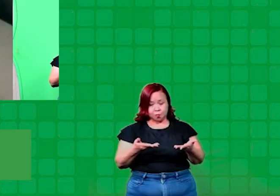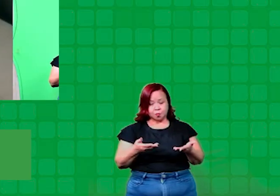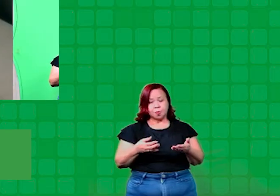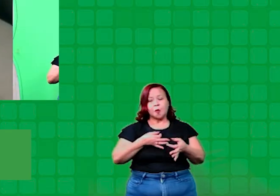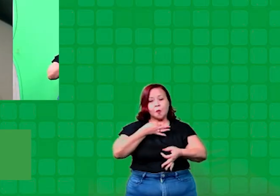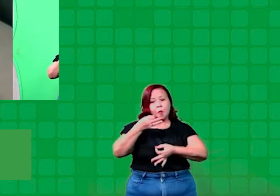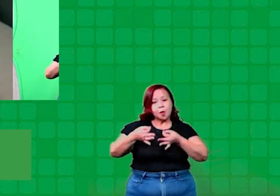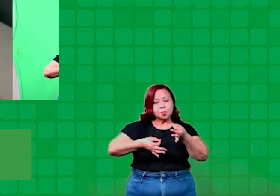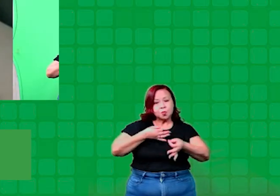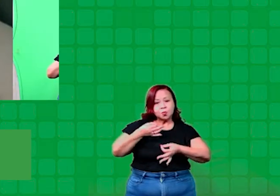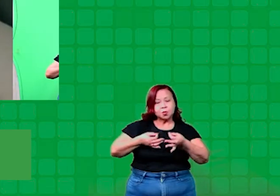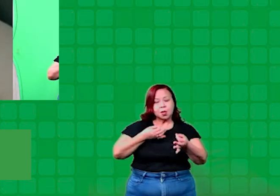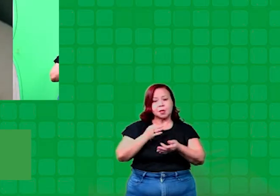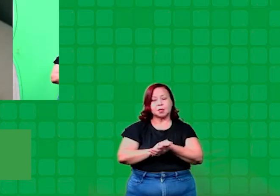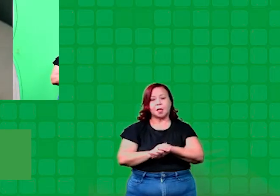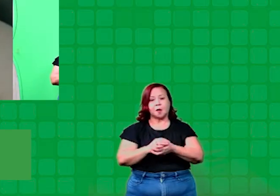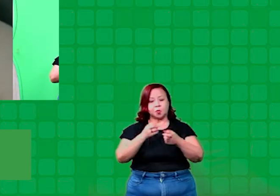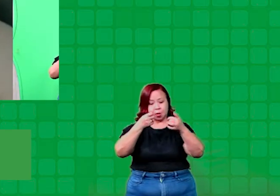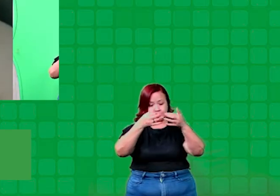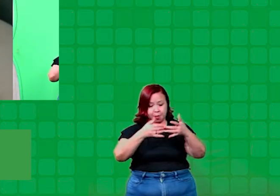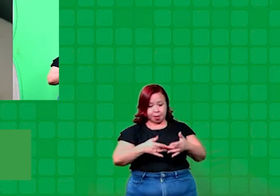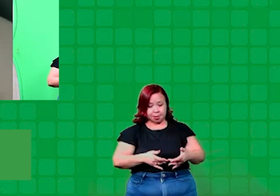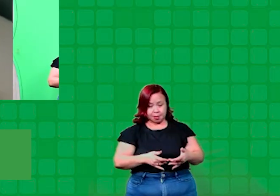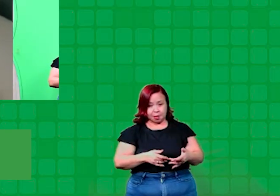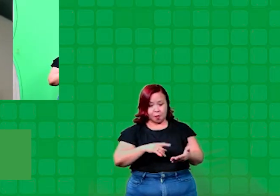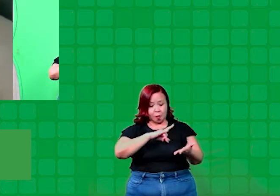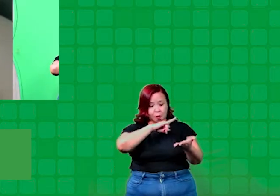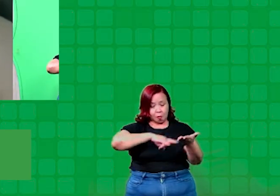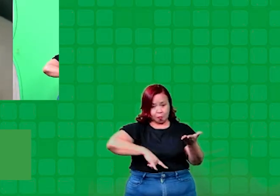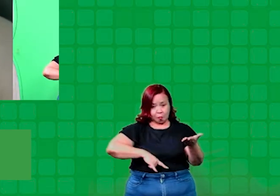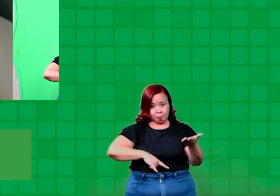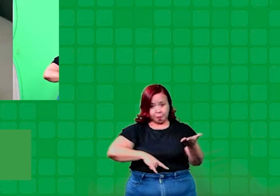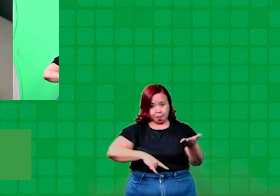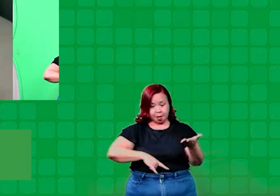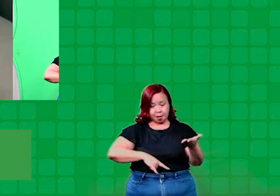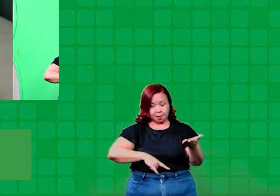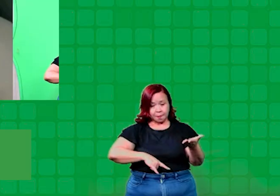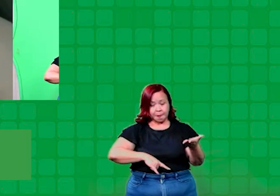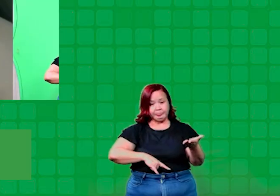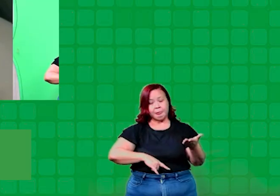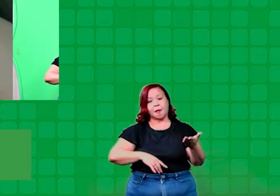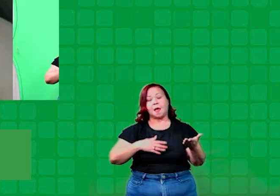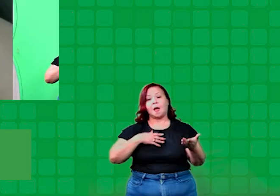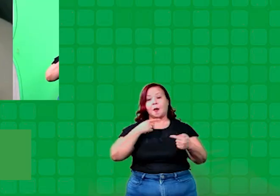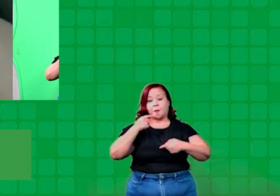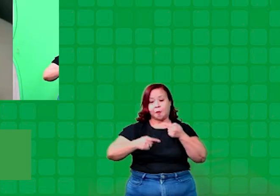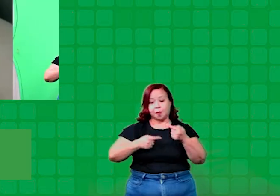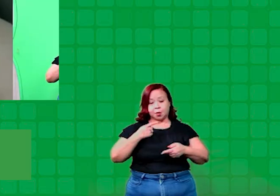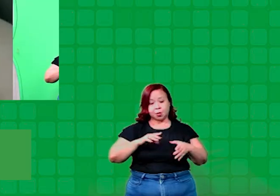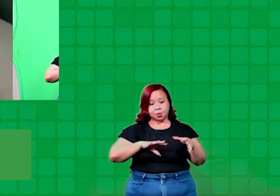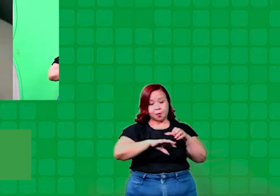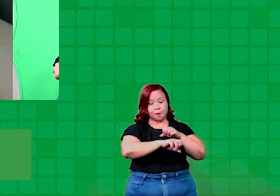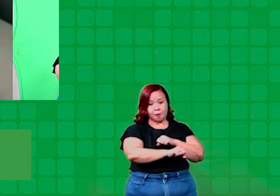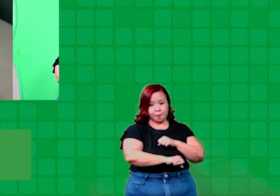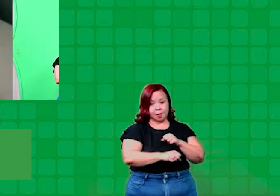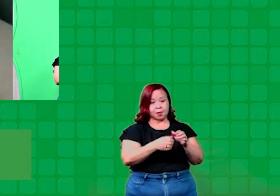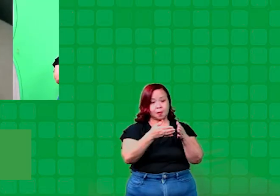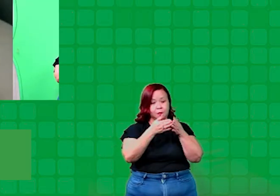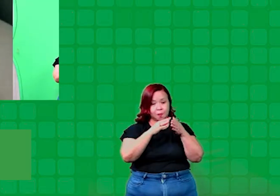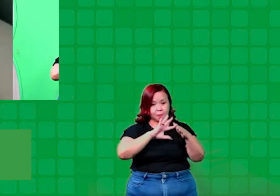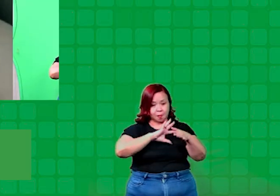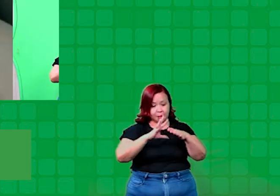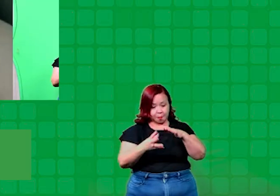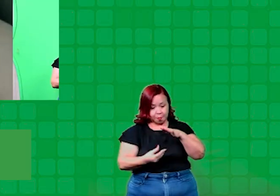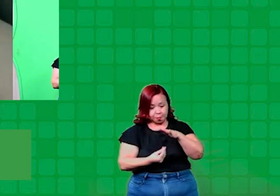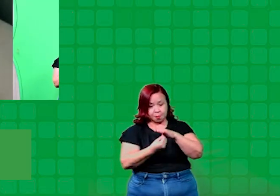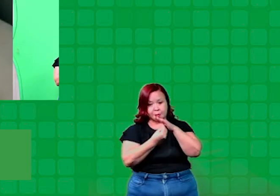sugestão de que o enunciado da minuta fique: aprovar a política de informação do repositório institucional do Instituto